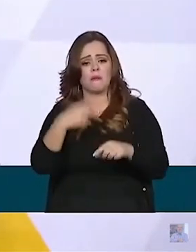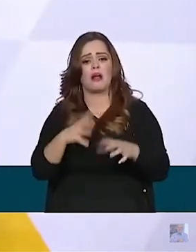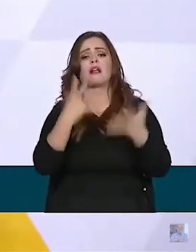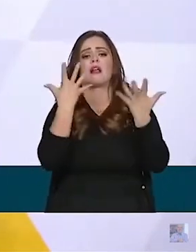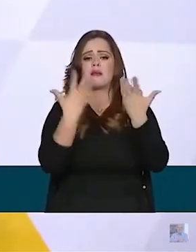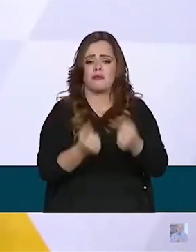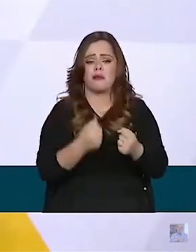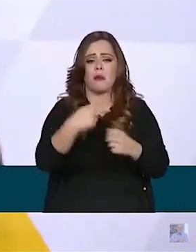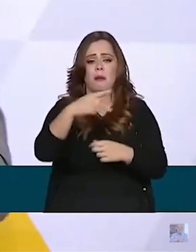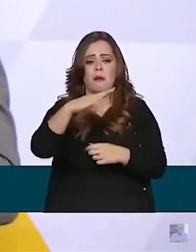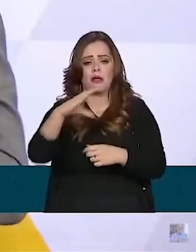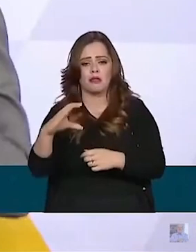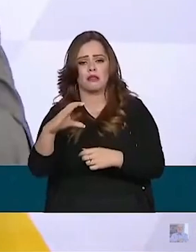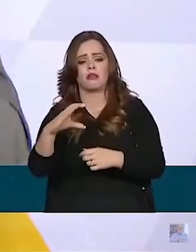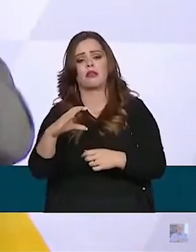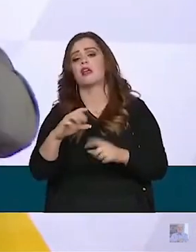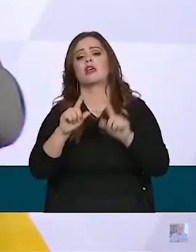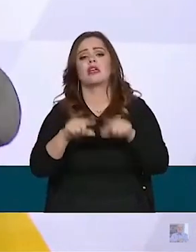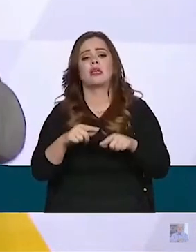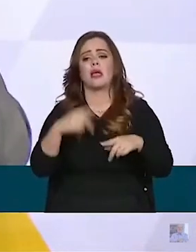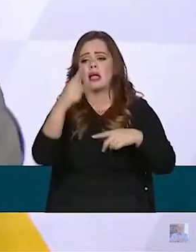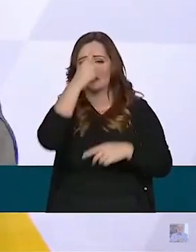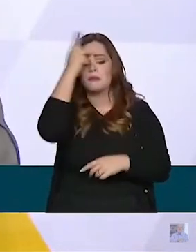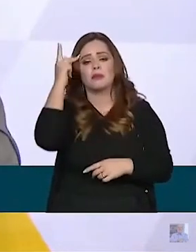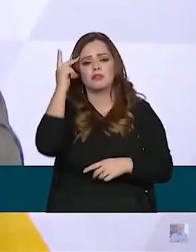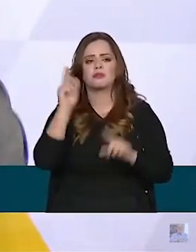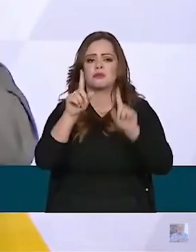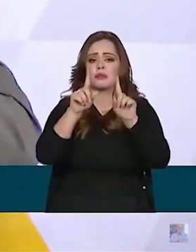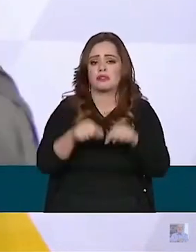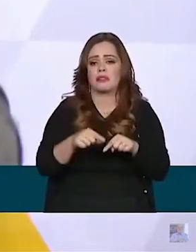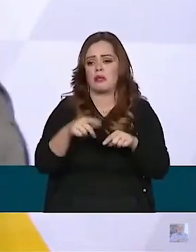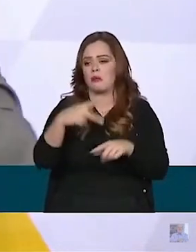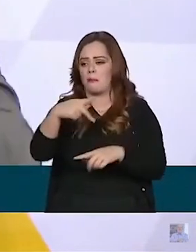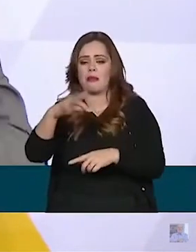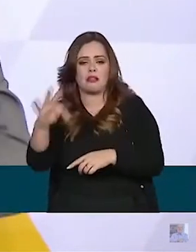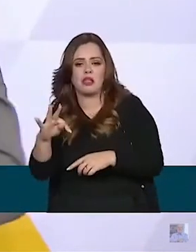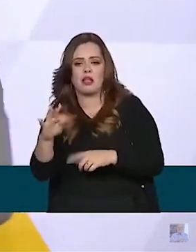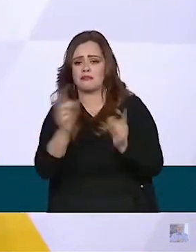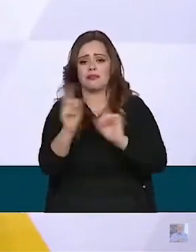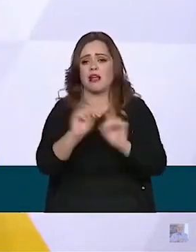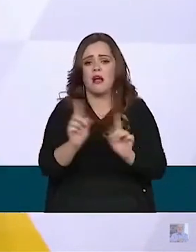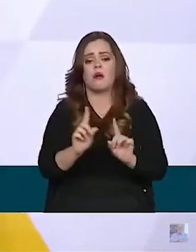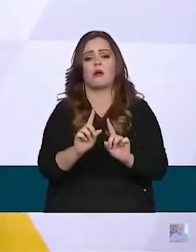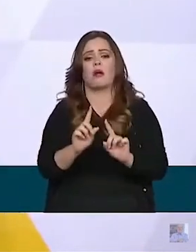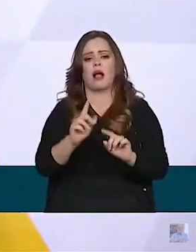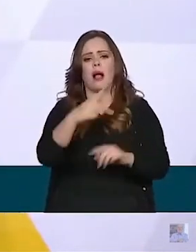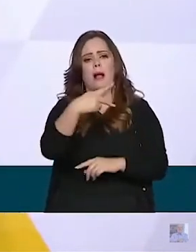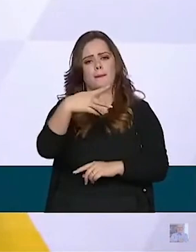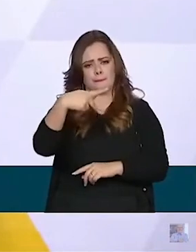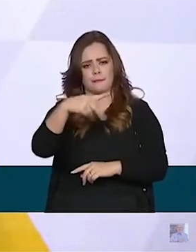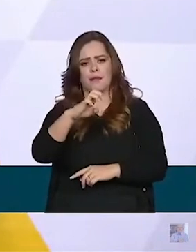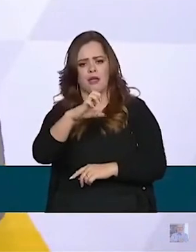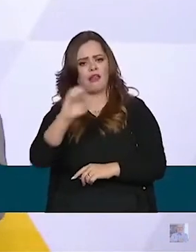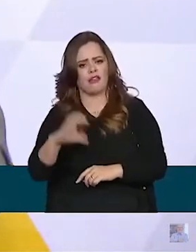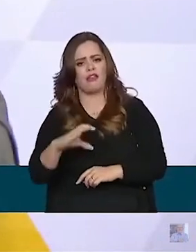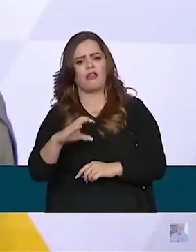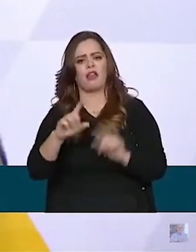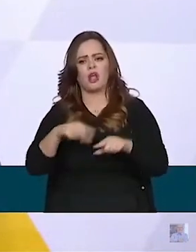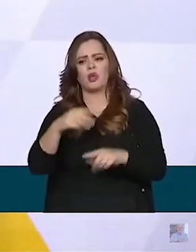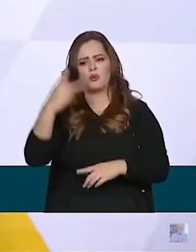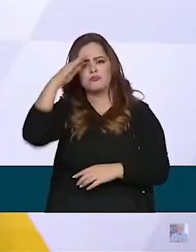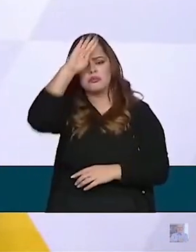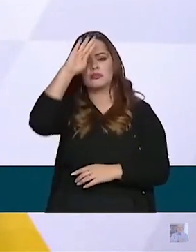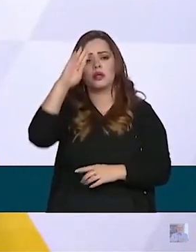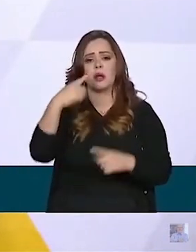aprovar uma PEC que as pessoas pensam que a PEC é do PT e do Lula, não. A PEC era do ex-presidente,